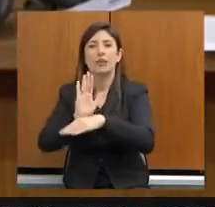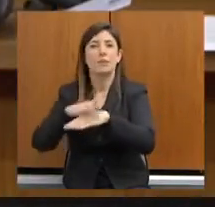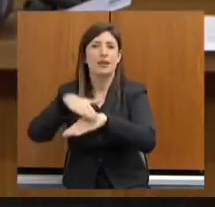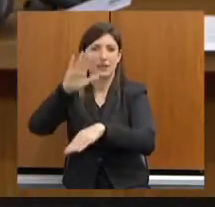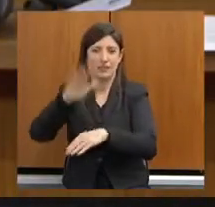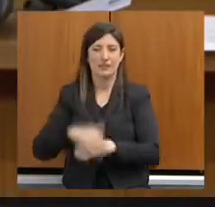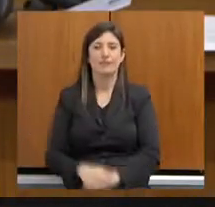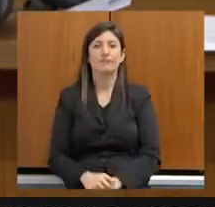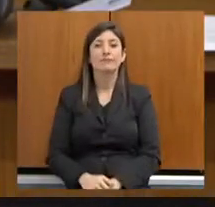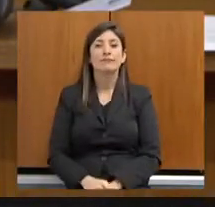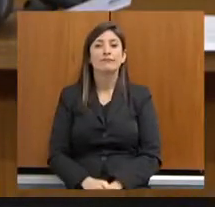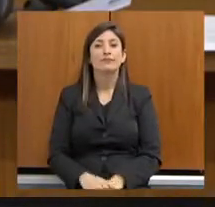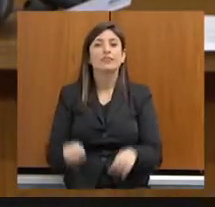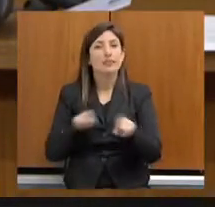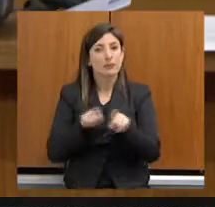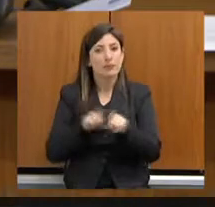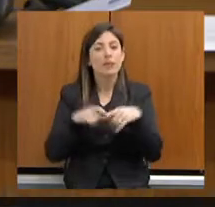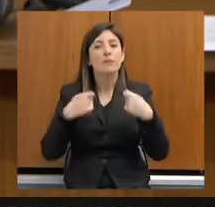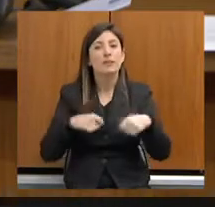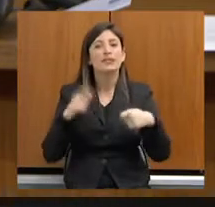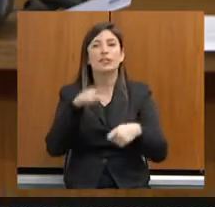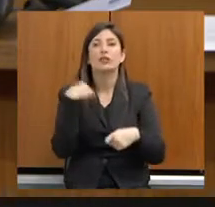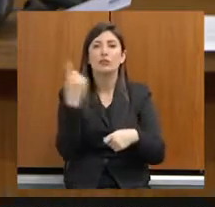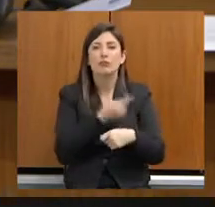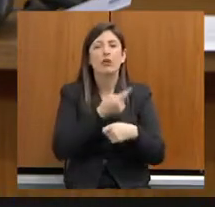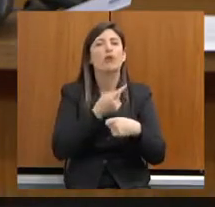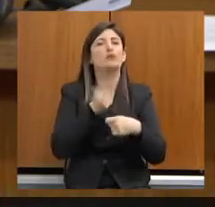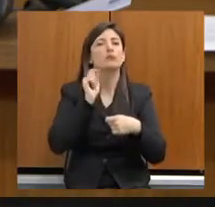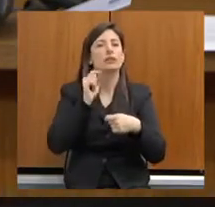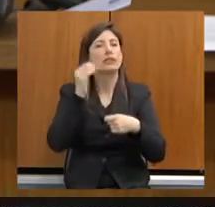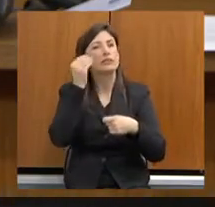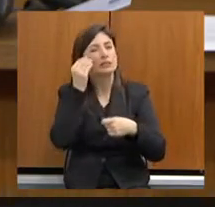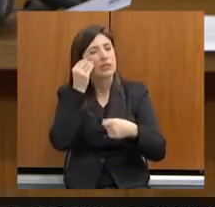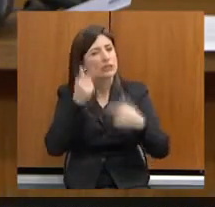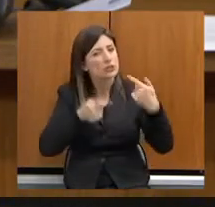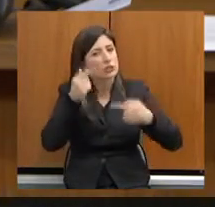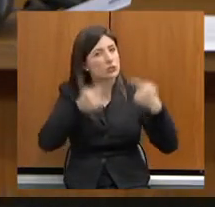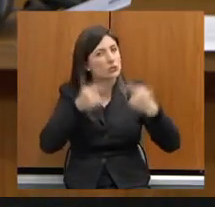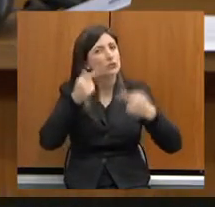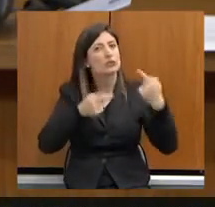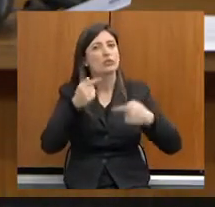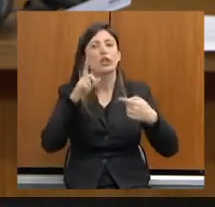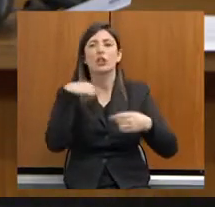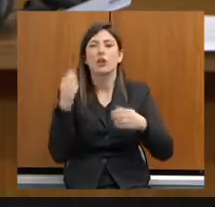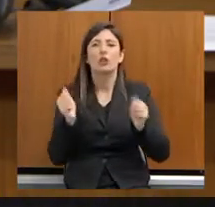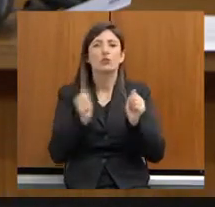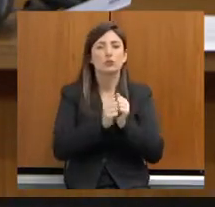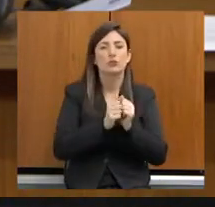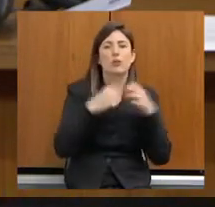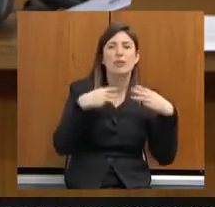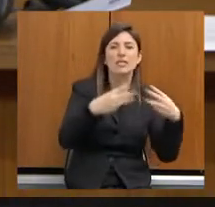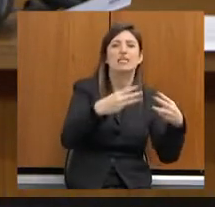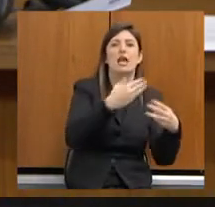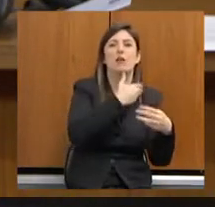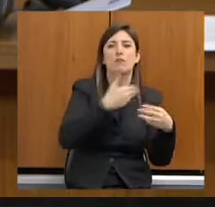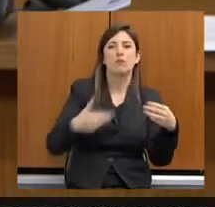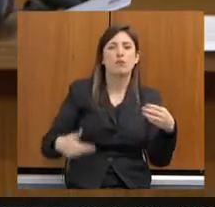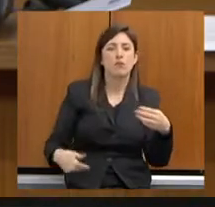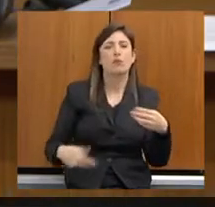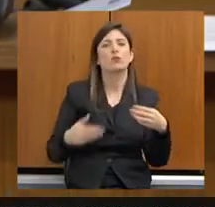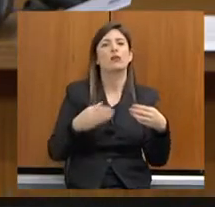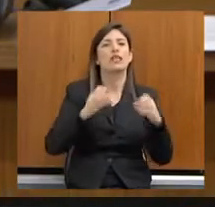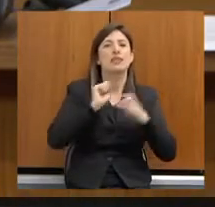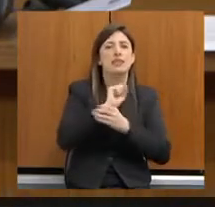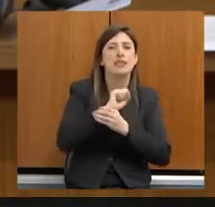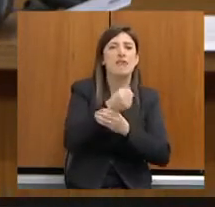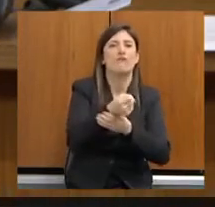de trazer essa discussão estamos aqui com discussão com Ministério Público de defesa consumidor eles também estão